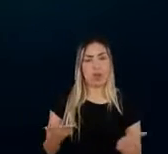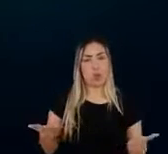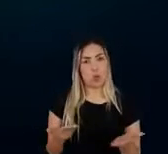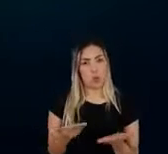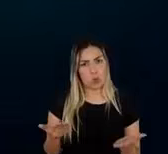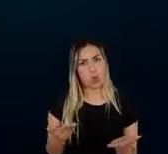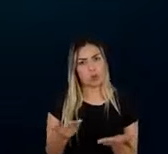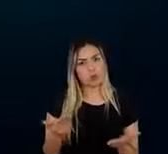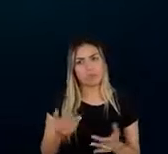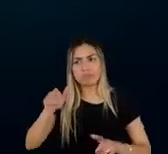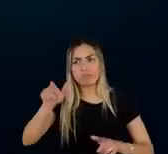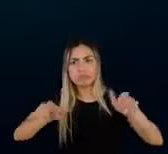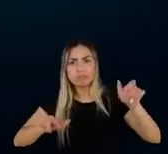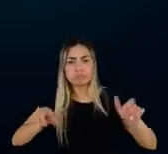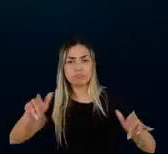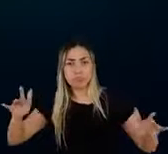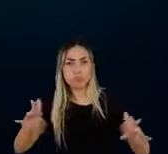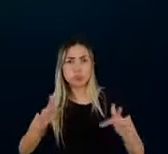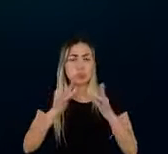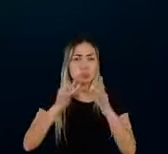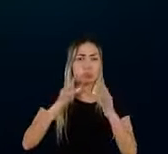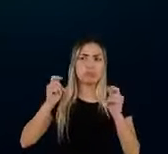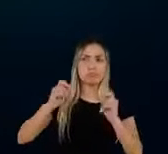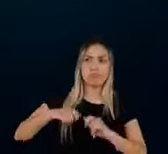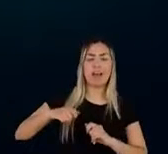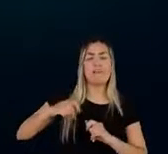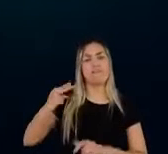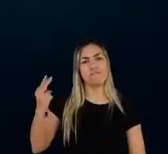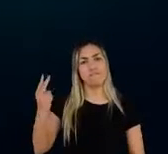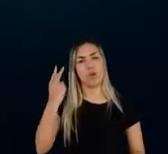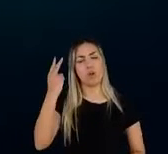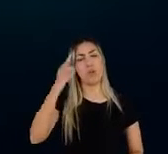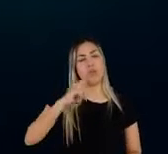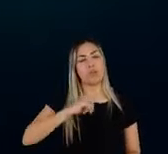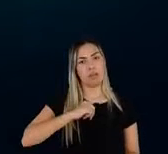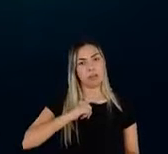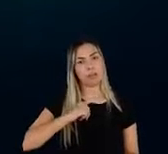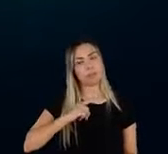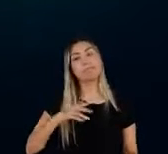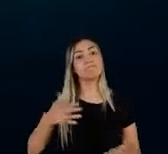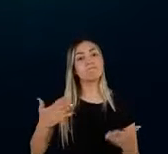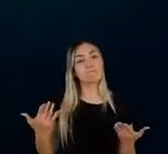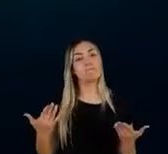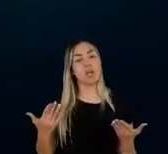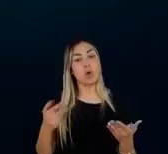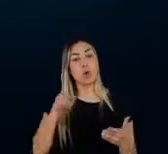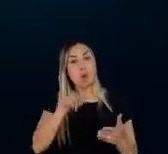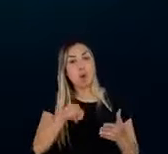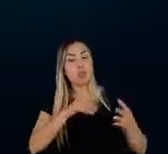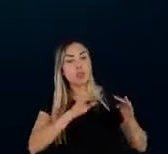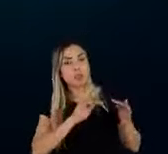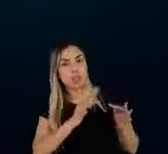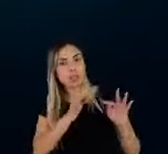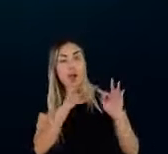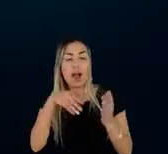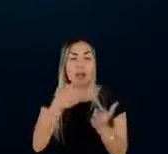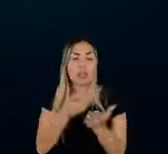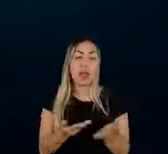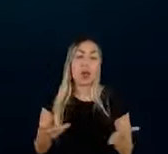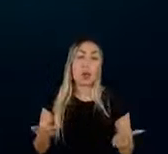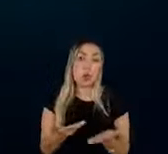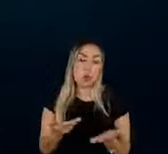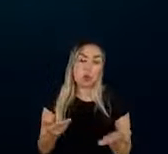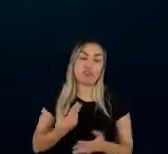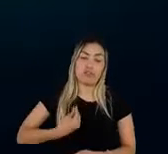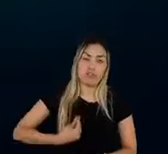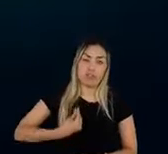pessoas gera muito valor Então nesse sentido essa tendência tecnológica tá ainda presente e a gente tá vivendo